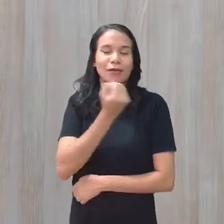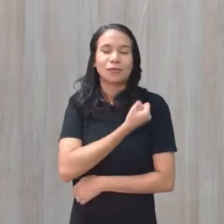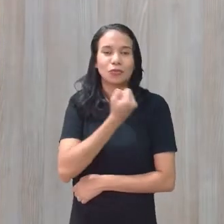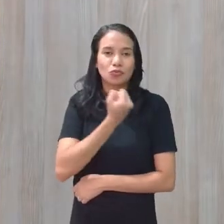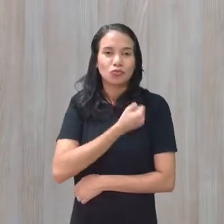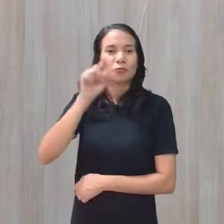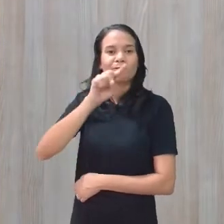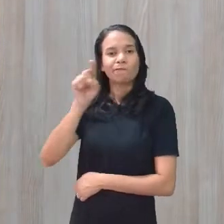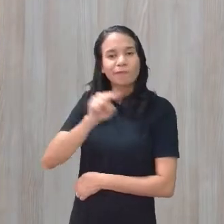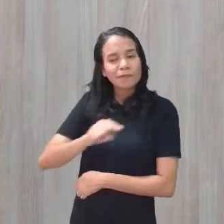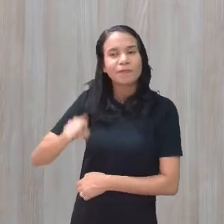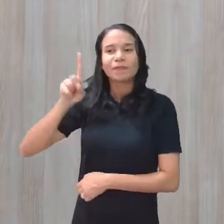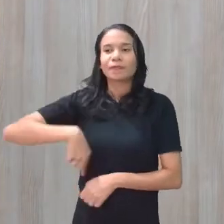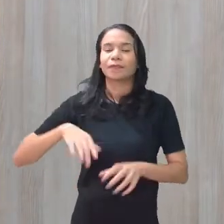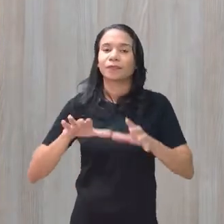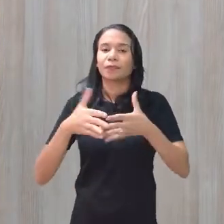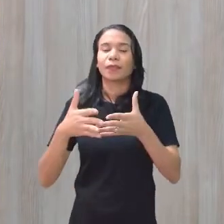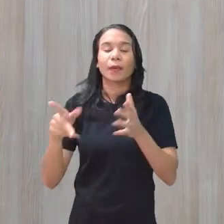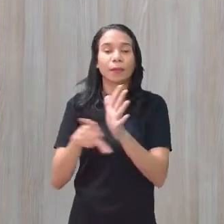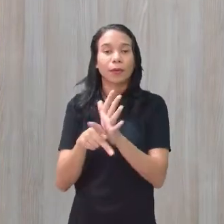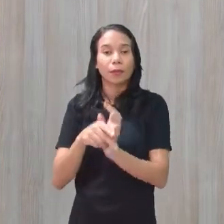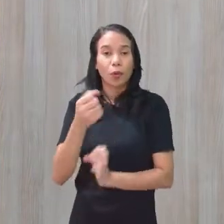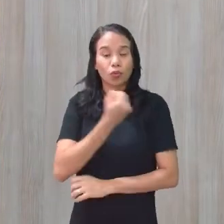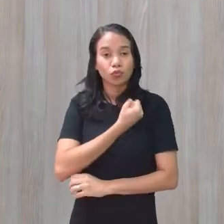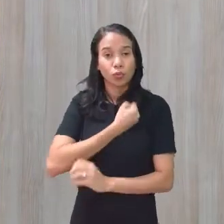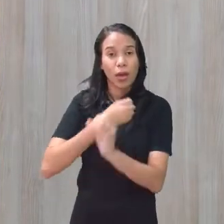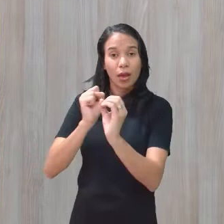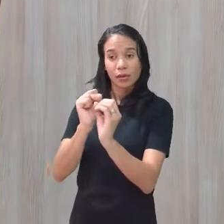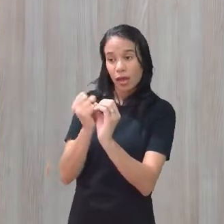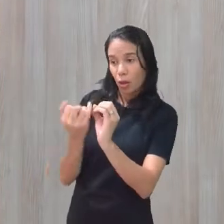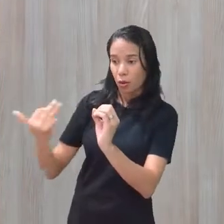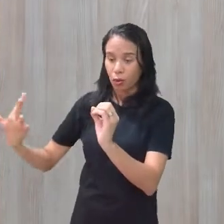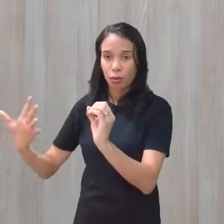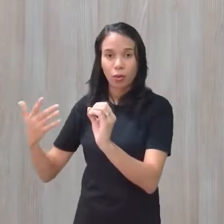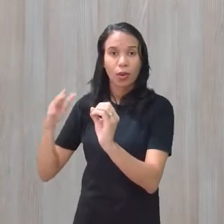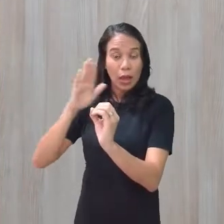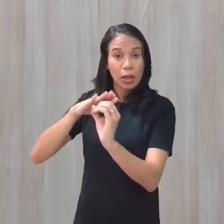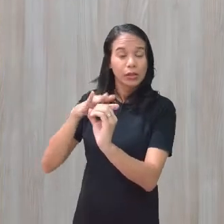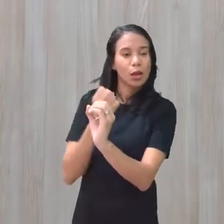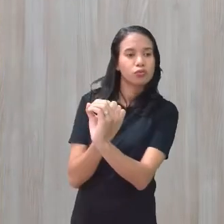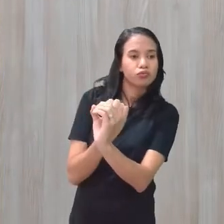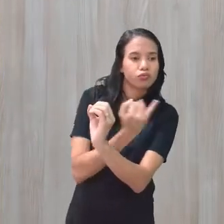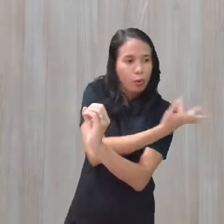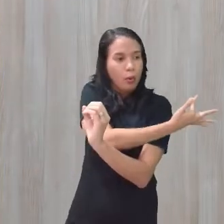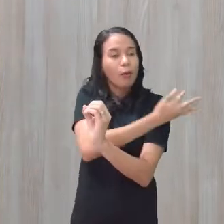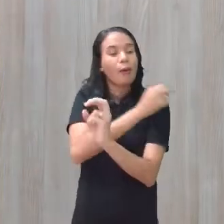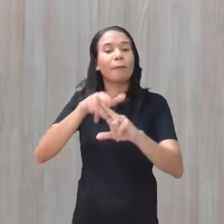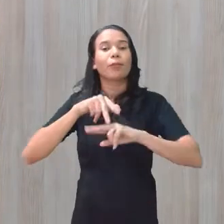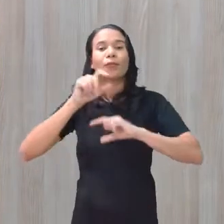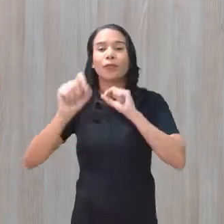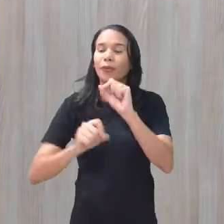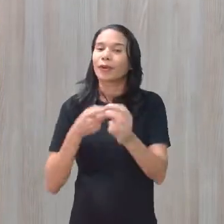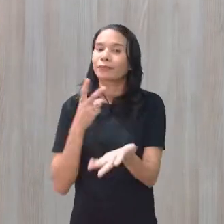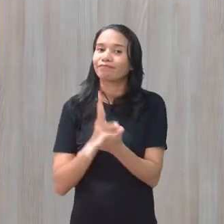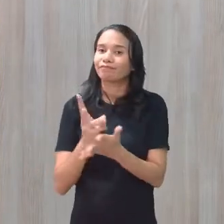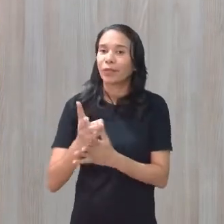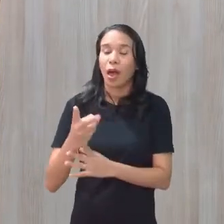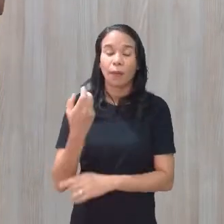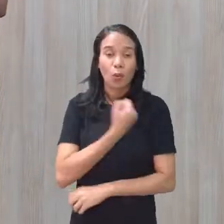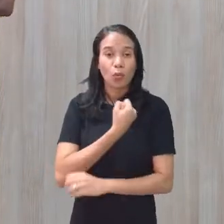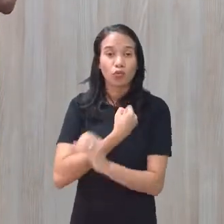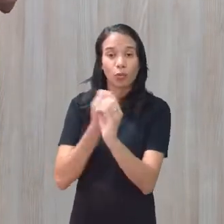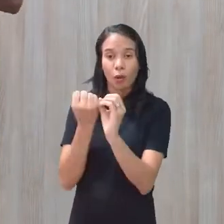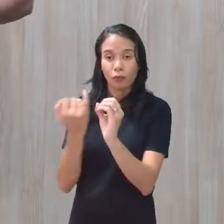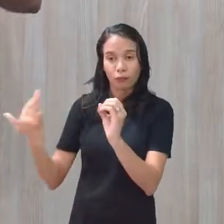inteiros são o conjunto dos números naturais adicionado dos números negativos. Então, todos os números